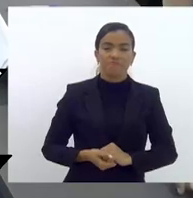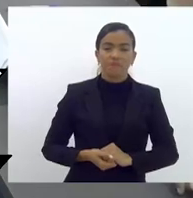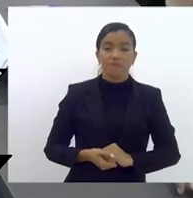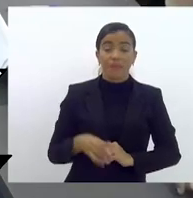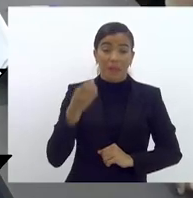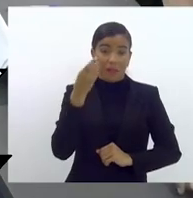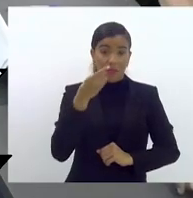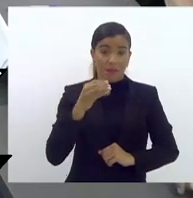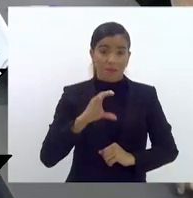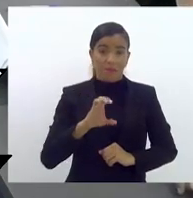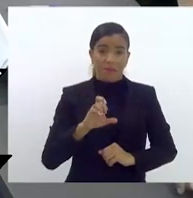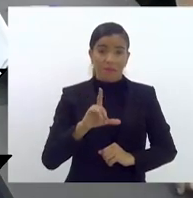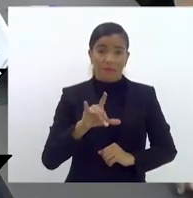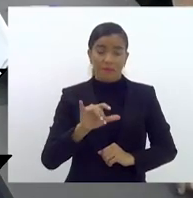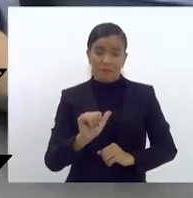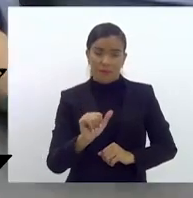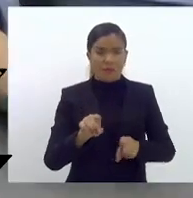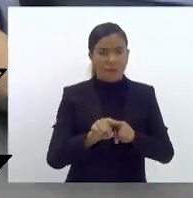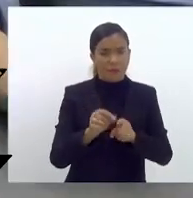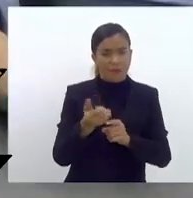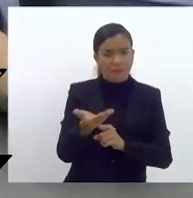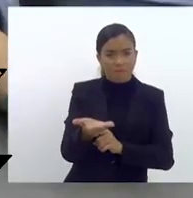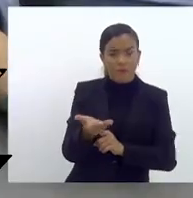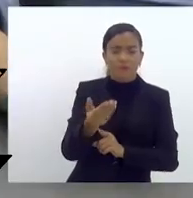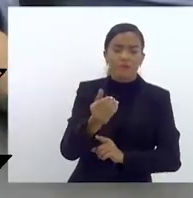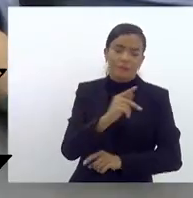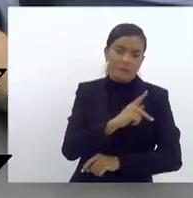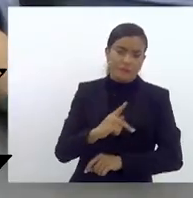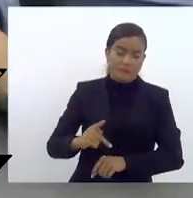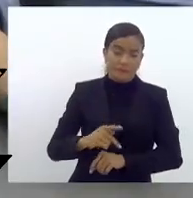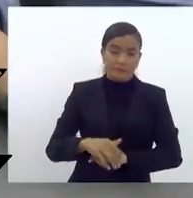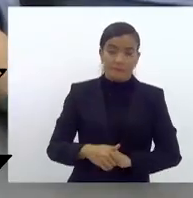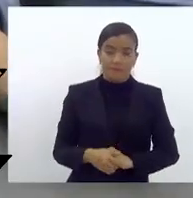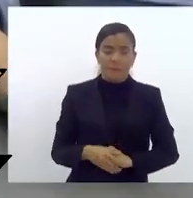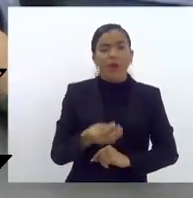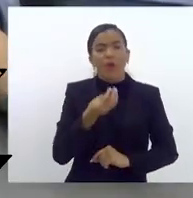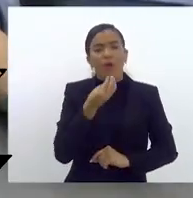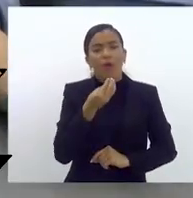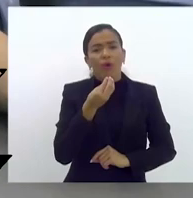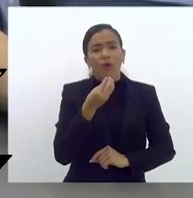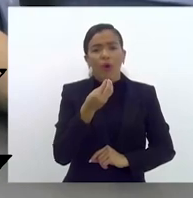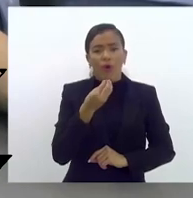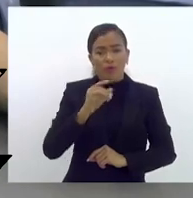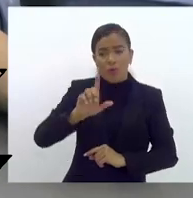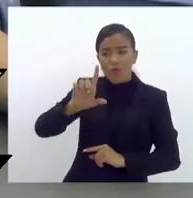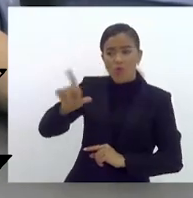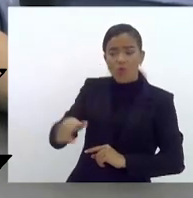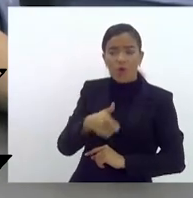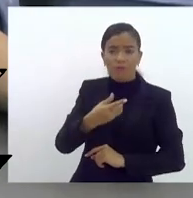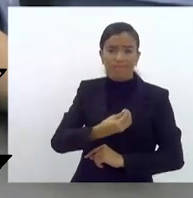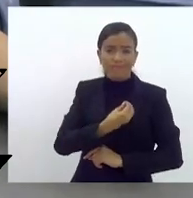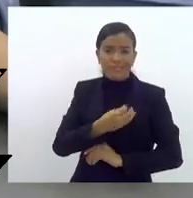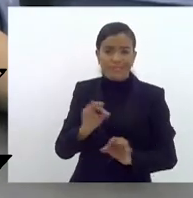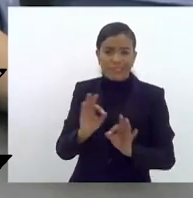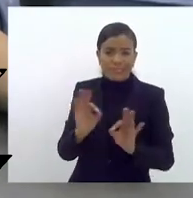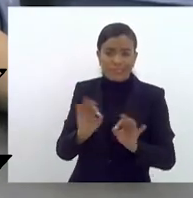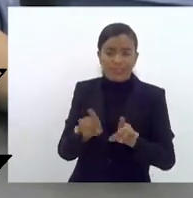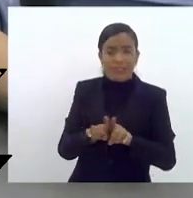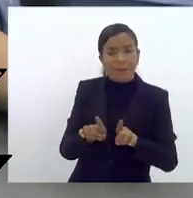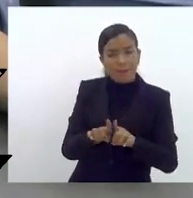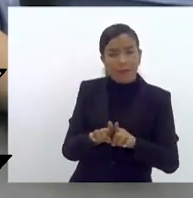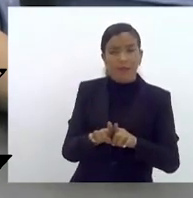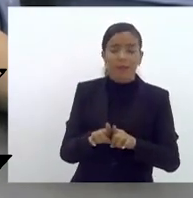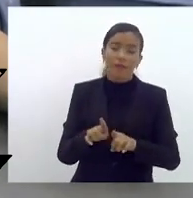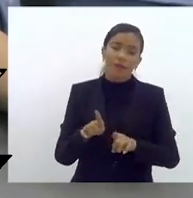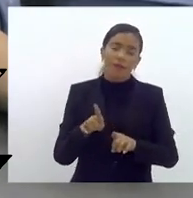adeptada as férias Jordão e a vossa excelência Claro que não tanto Doutor Sérgio ele tendo apresentado com a fala da